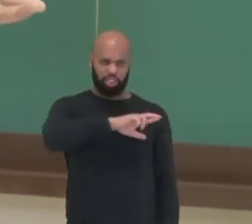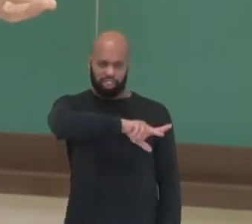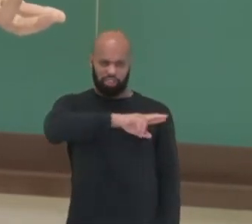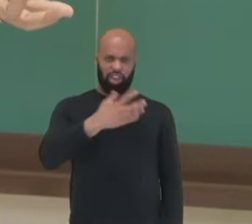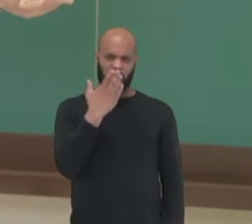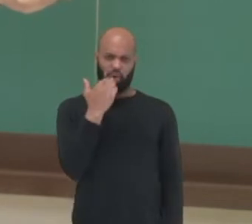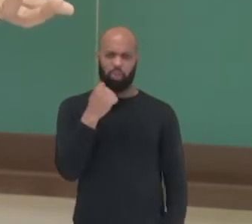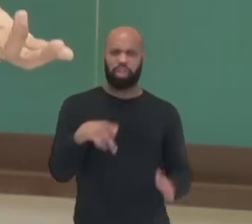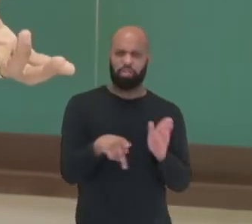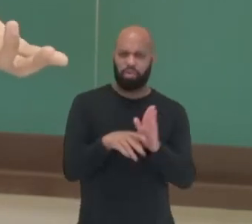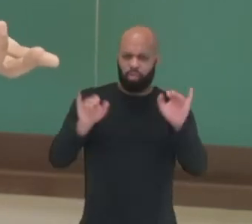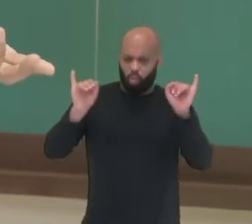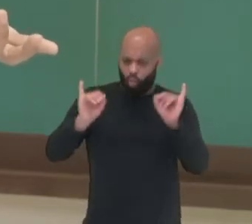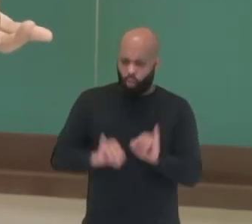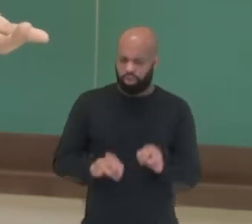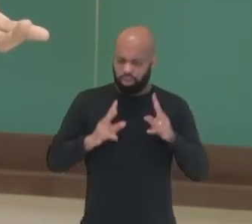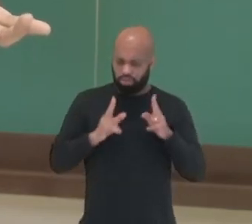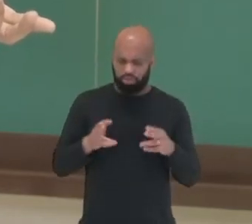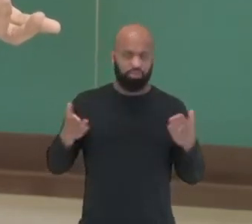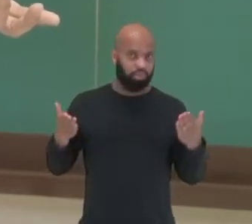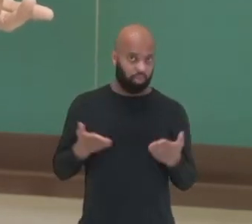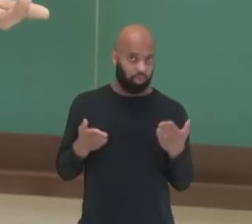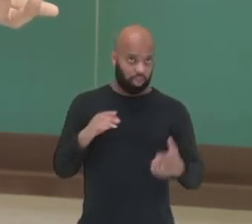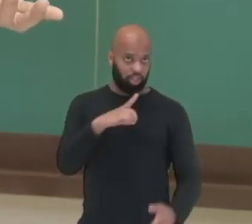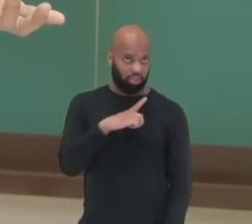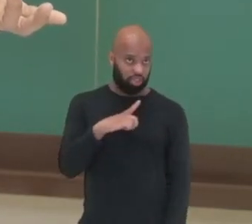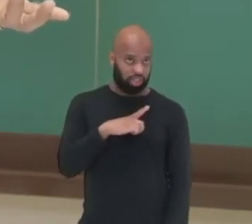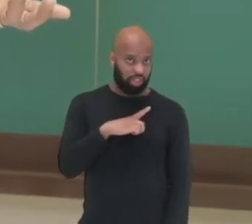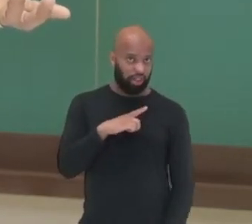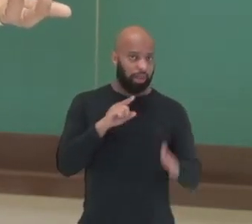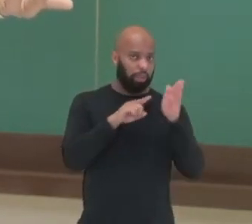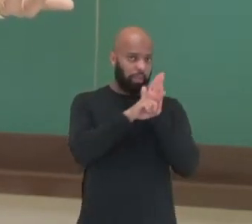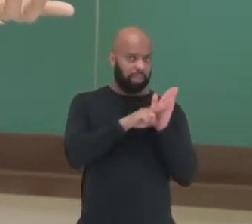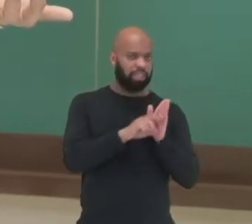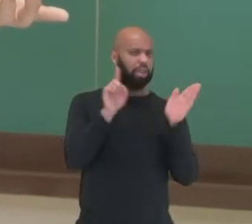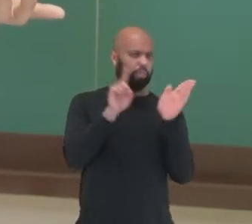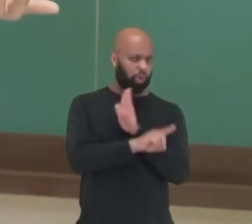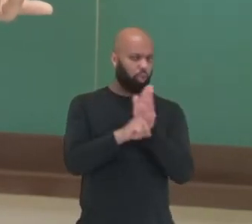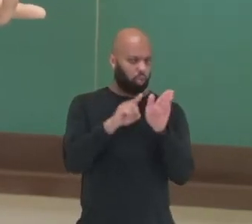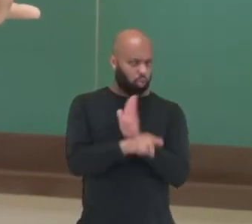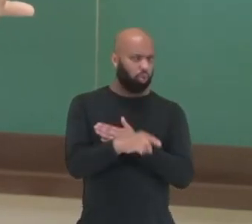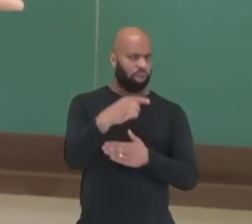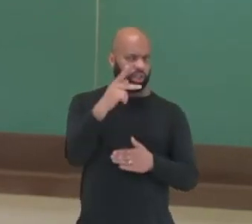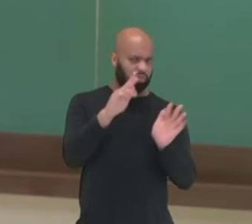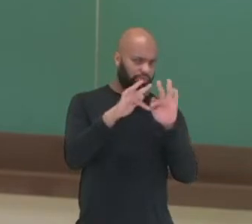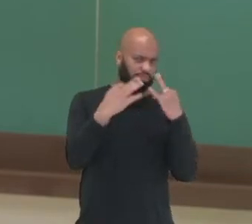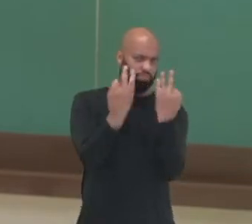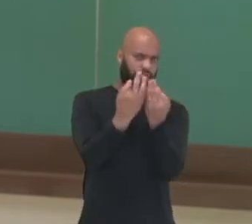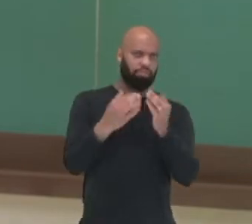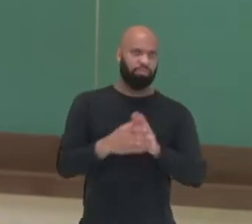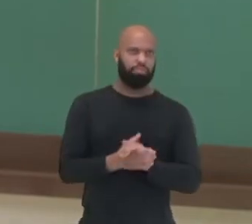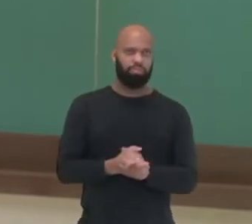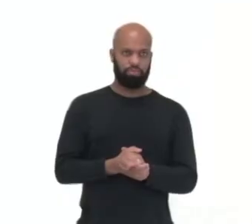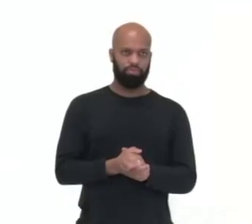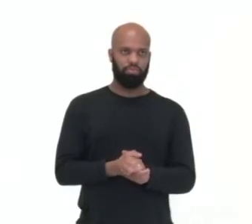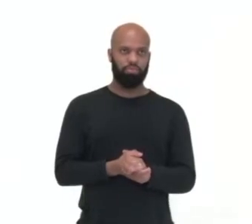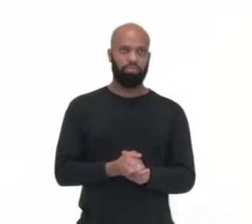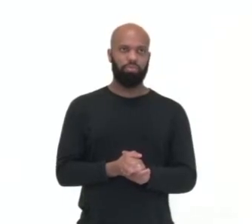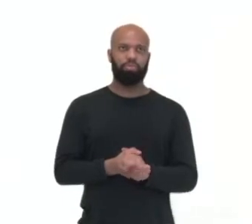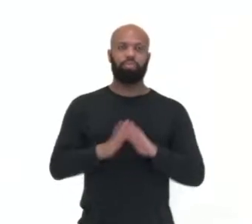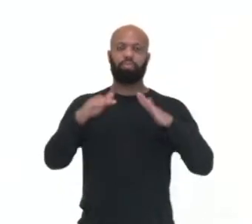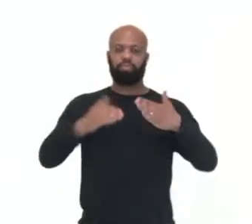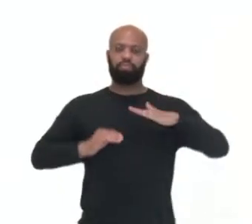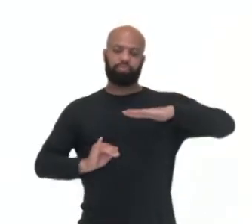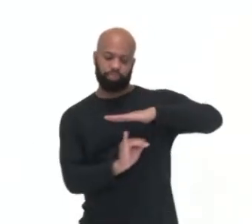alimentos dietéticos como existem hoje. Pesquisem aí e descubram a resposta dessa pessoa. Então, a